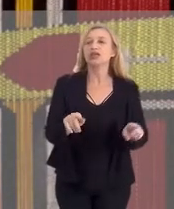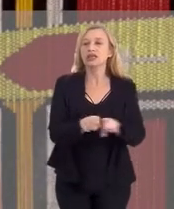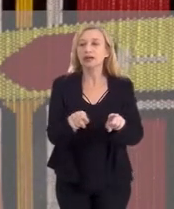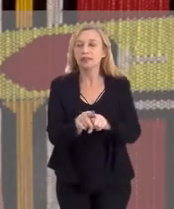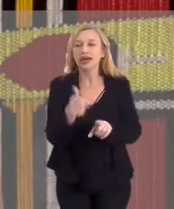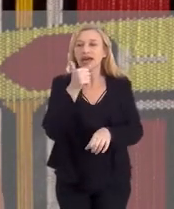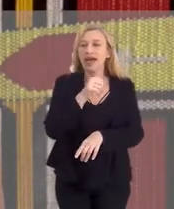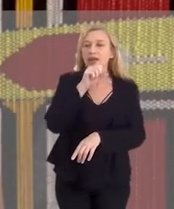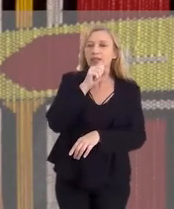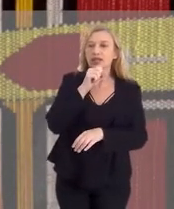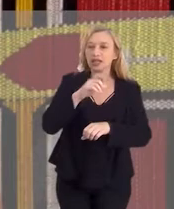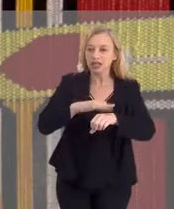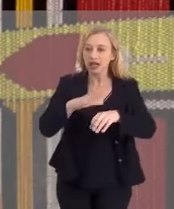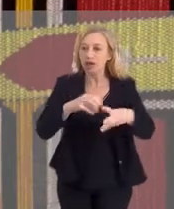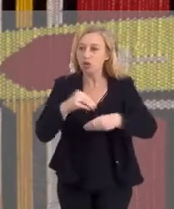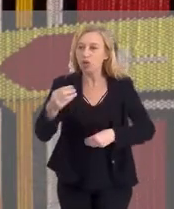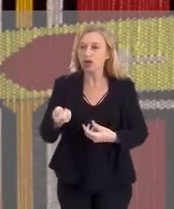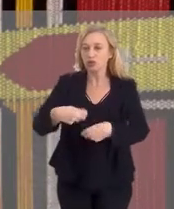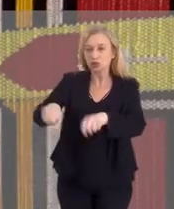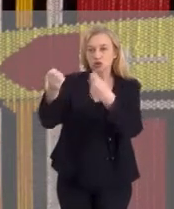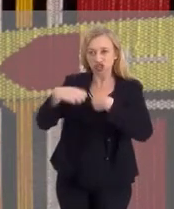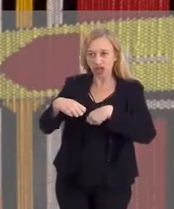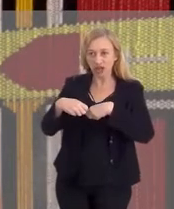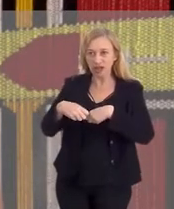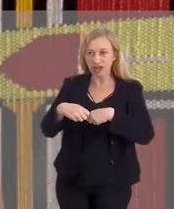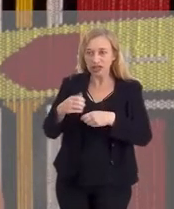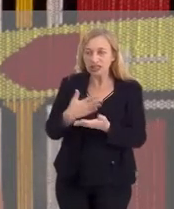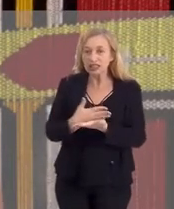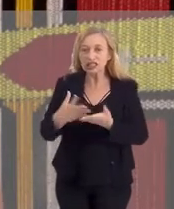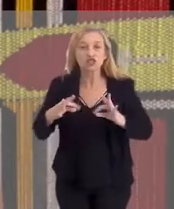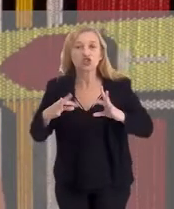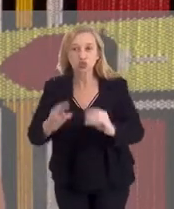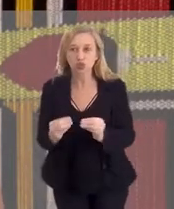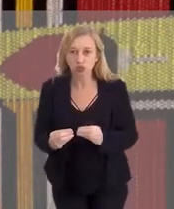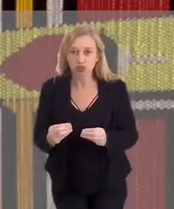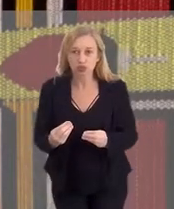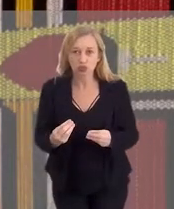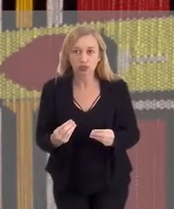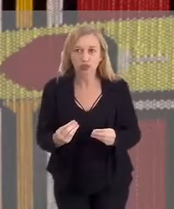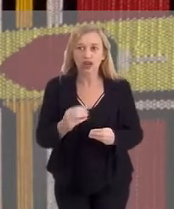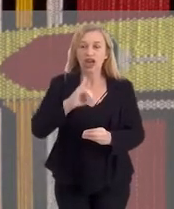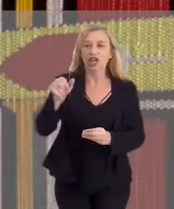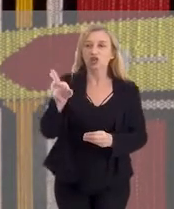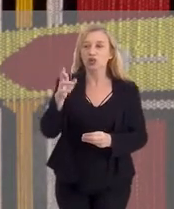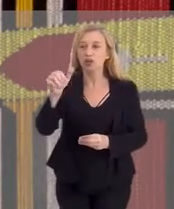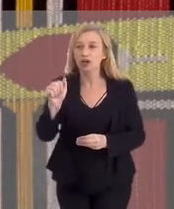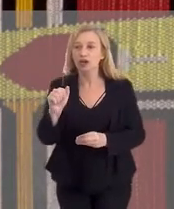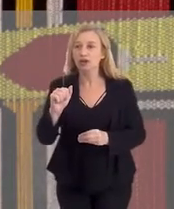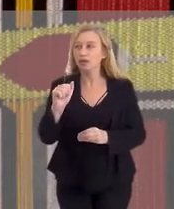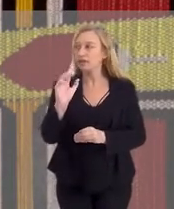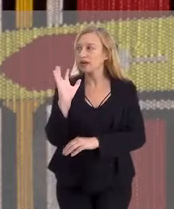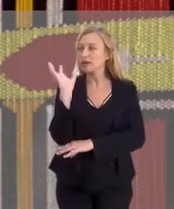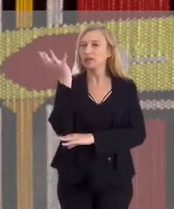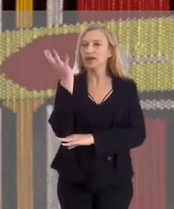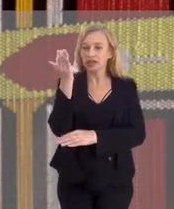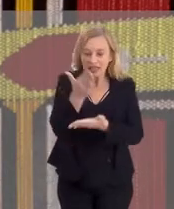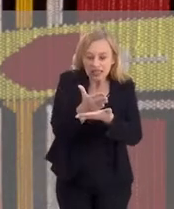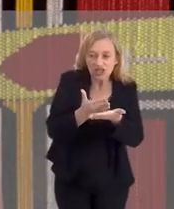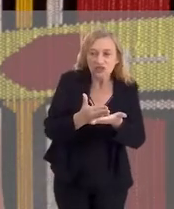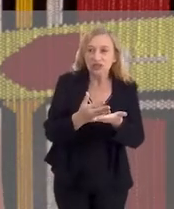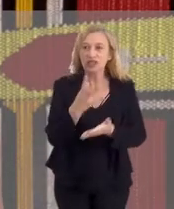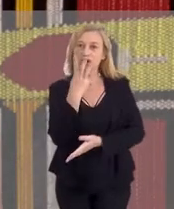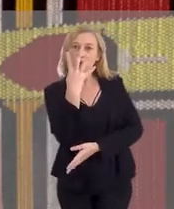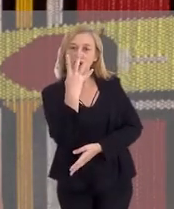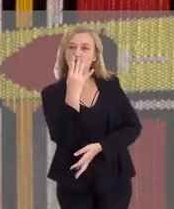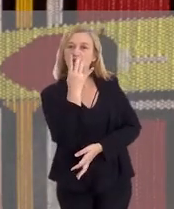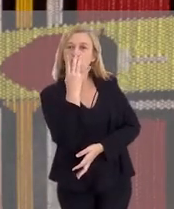E a Jurema é a mãe que nos dá toda a cura, né? Que nos traz o princípio de tudo. A Jurema é a planta sagrada que